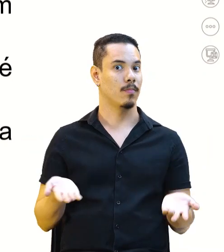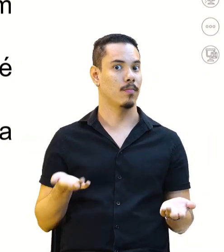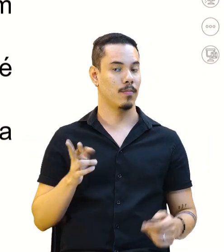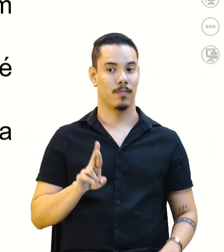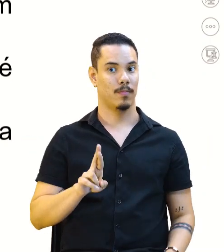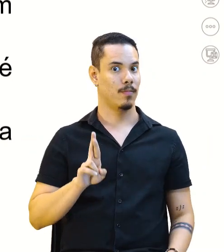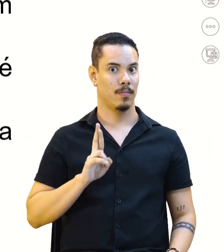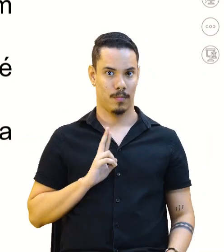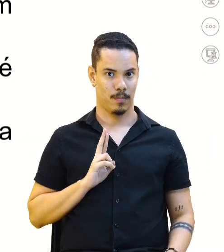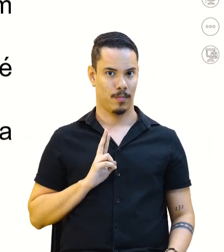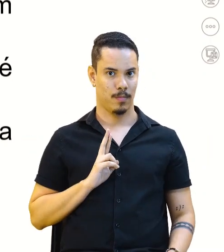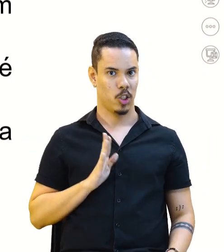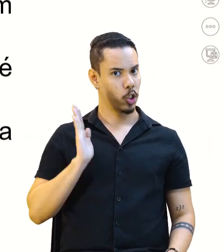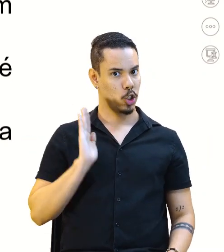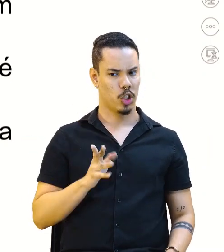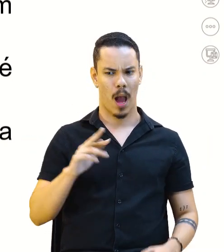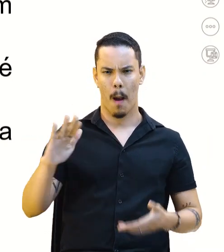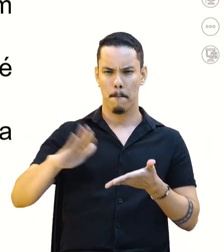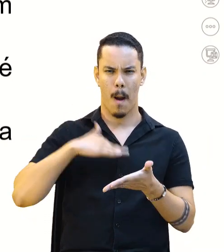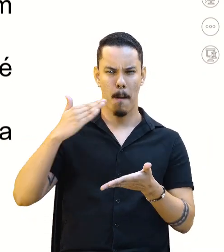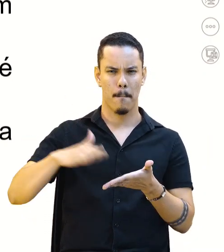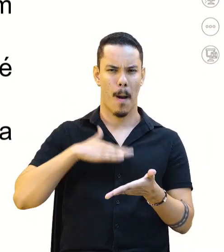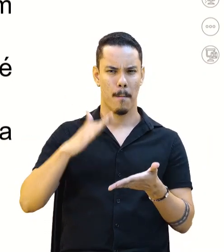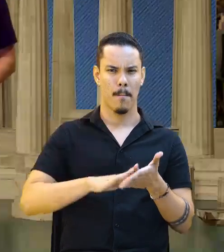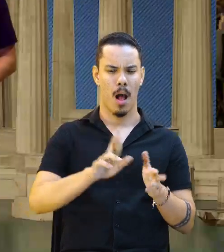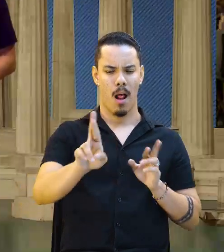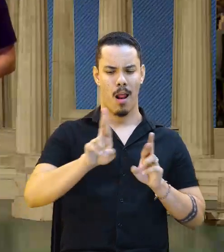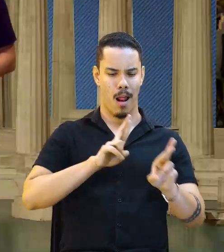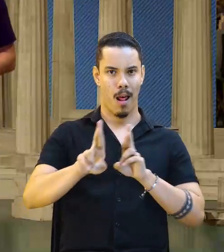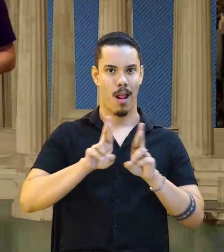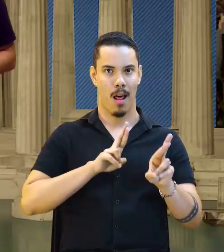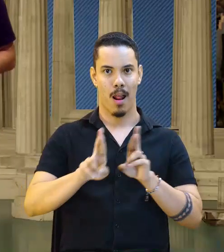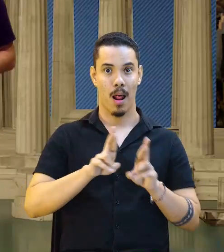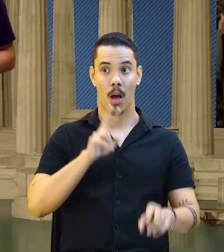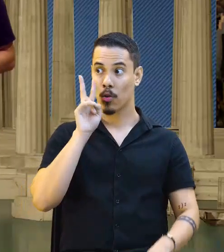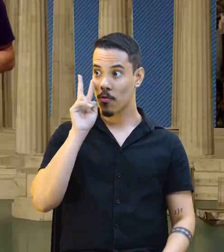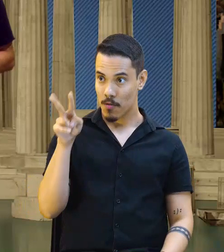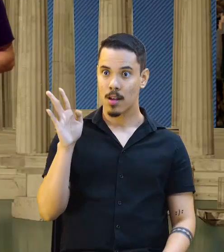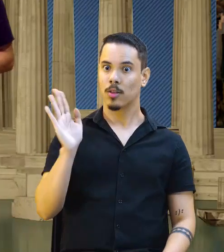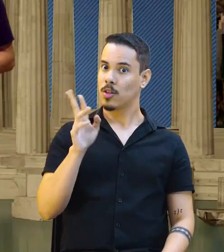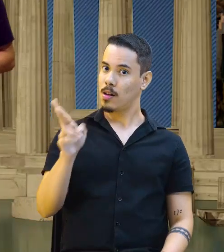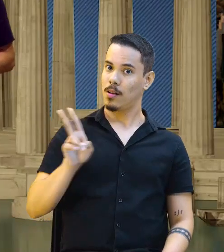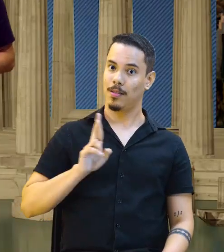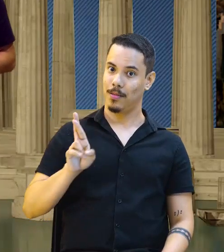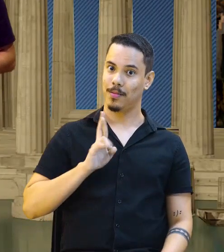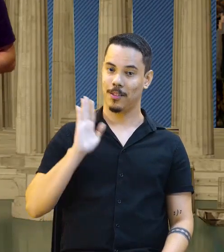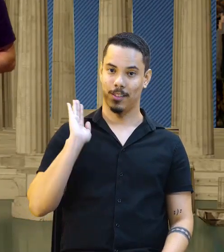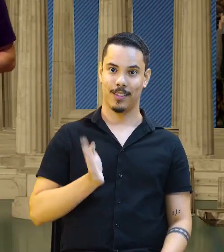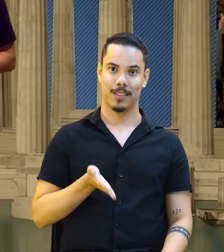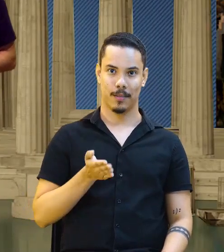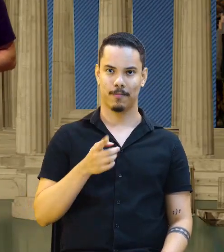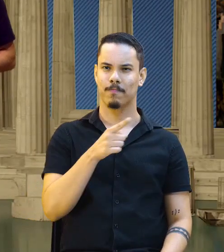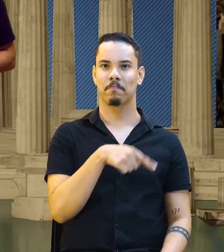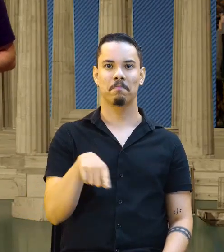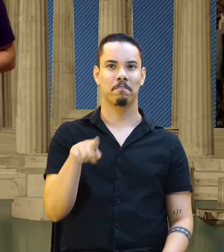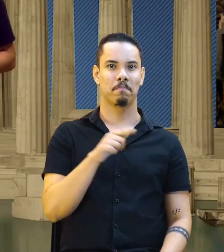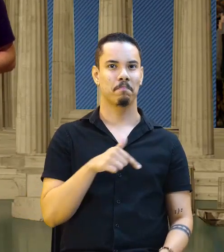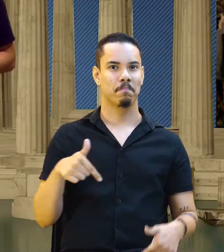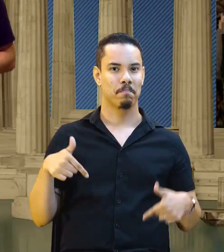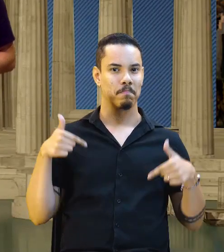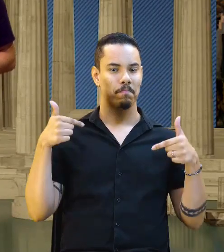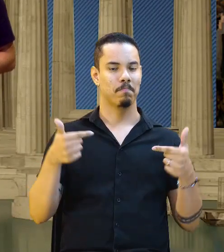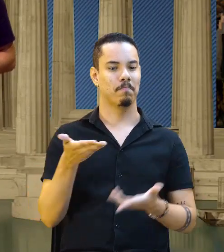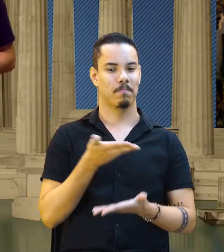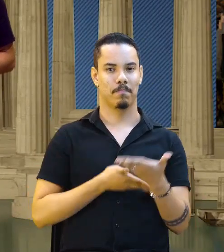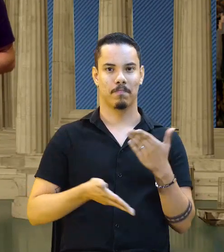Já estão mandando resposta aqui para a gente, já estamos visualizando, olha só. Vocês estão, né, interagindo, que ótimo isso